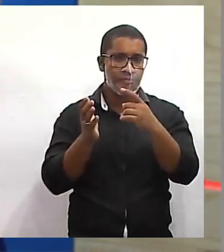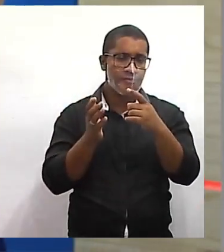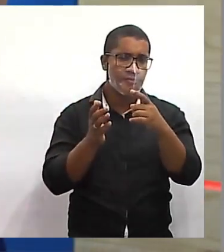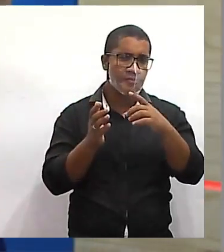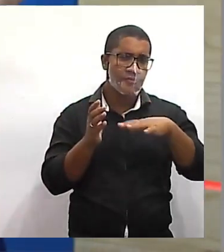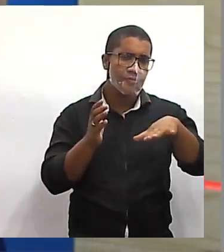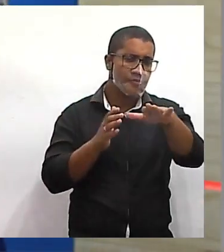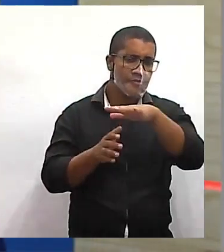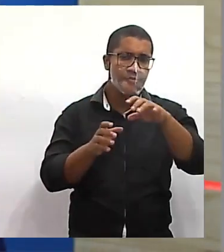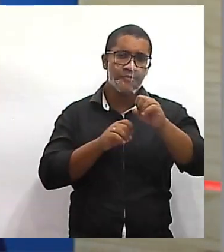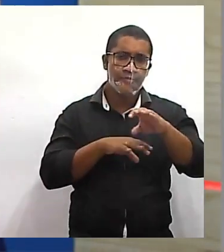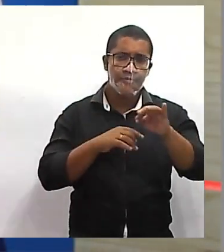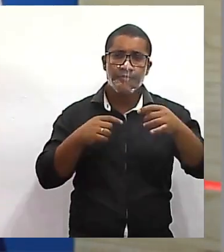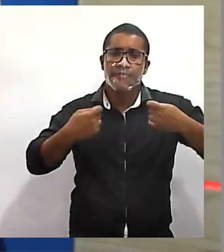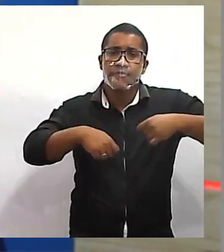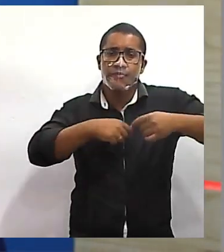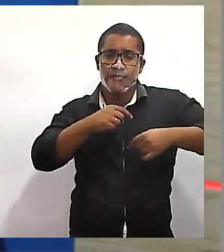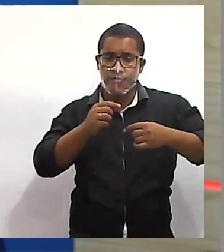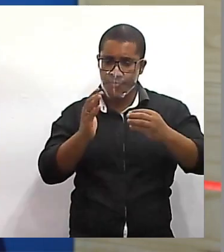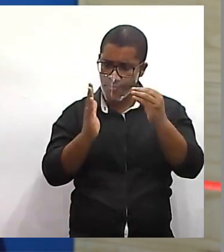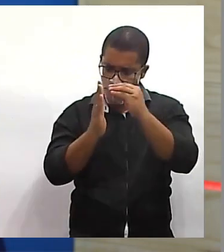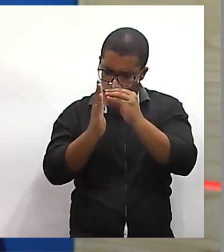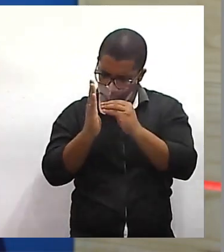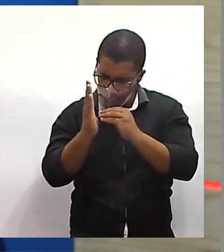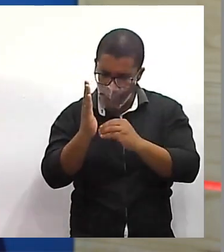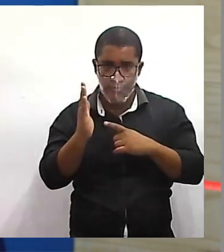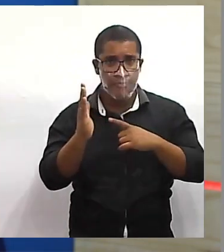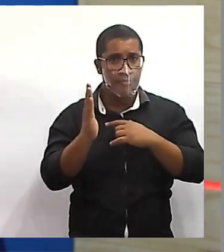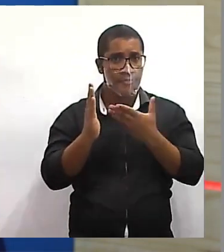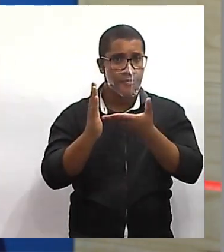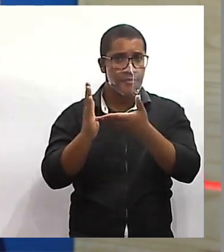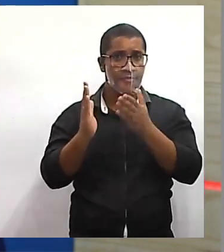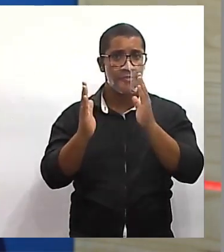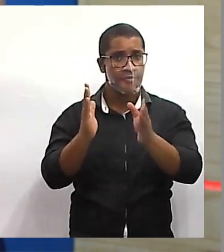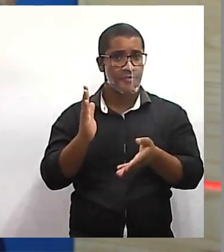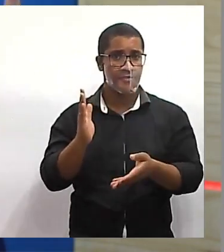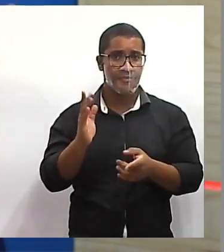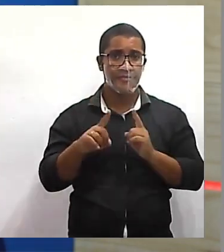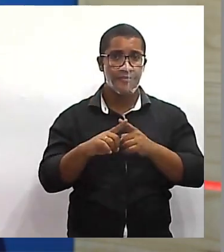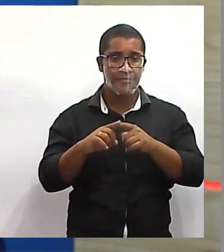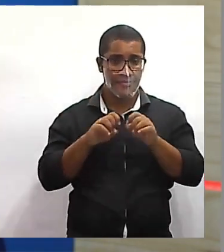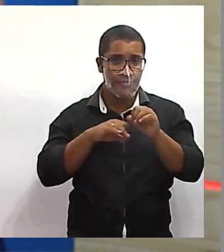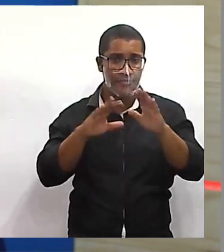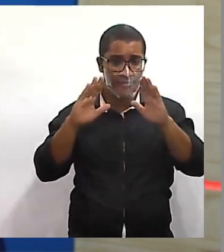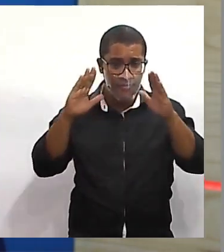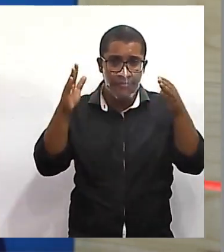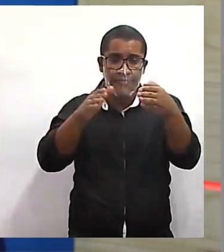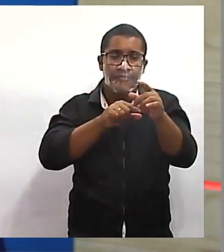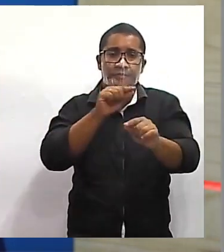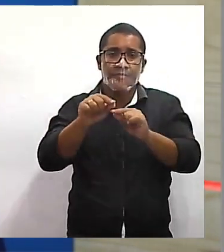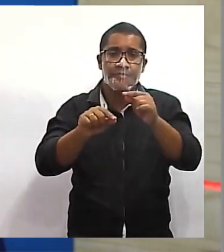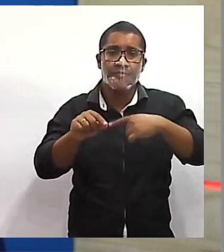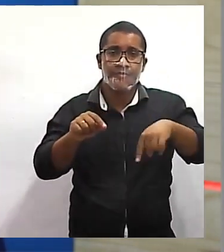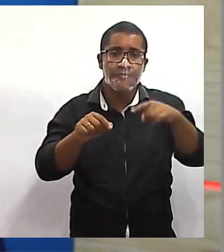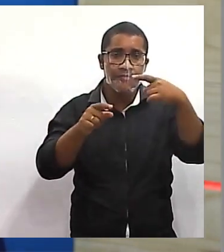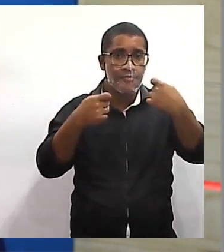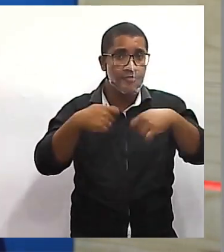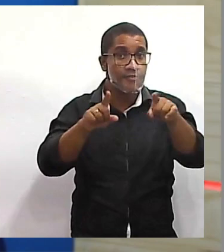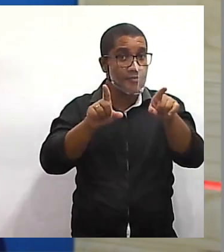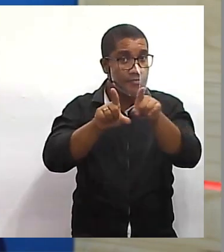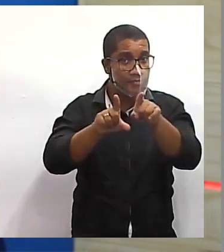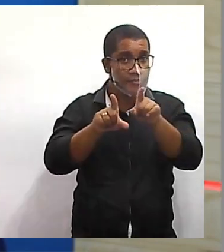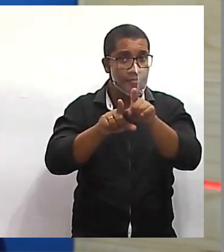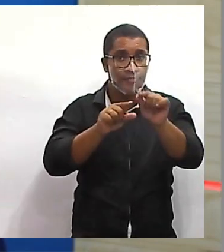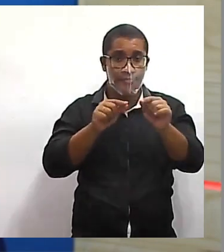gente trata da questão, como a gente estava colocando, né, da questão da educação, a gente precisa também estar